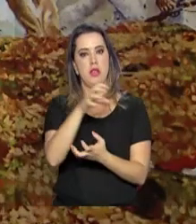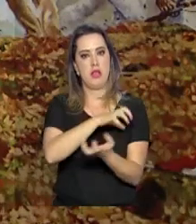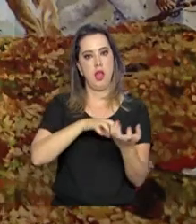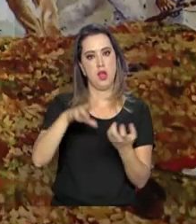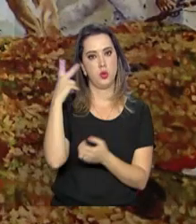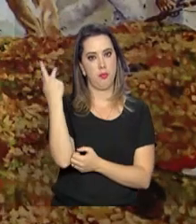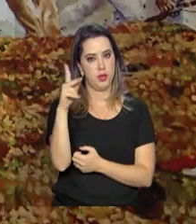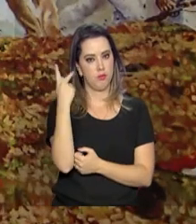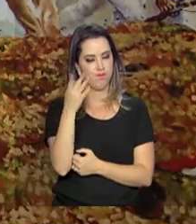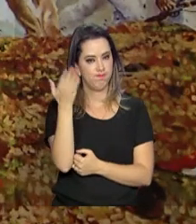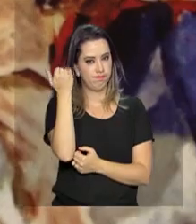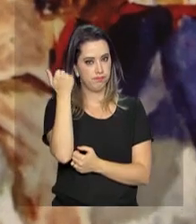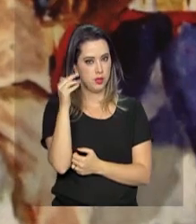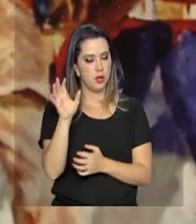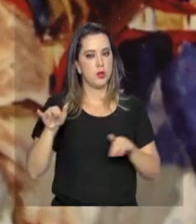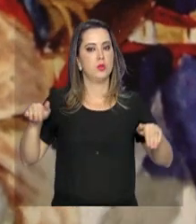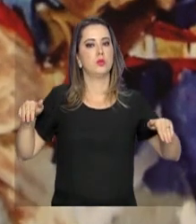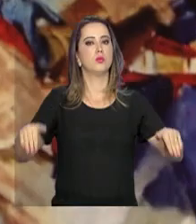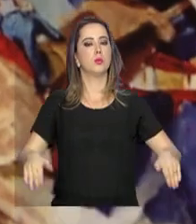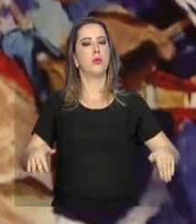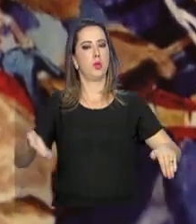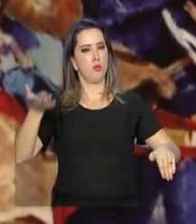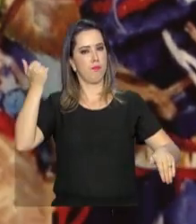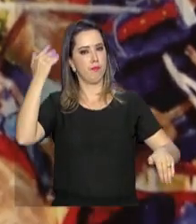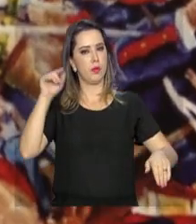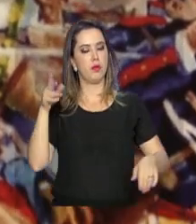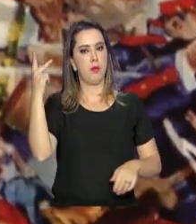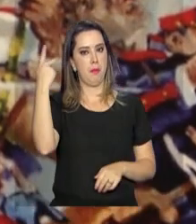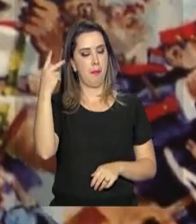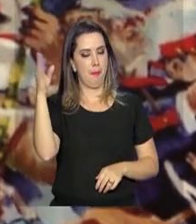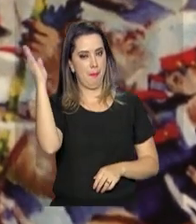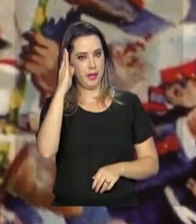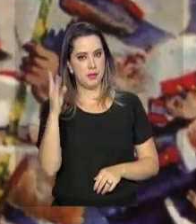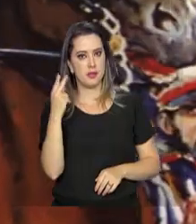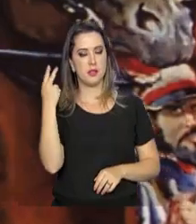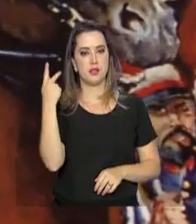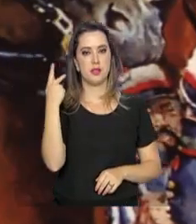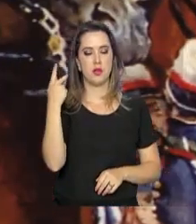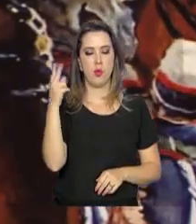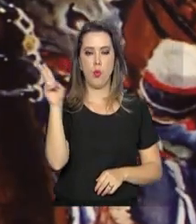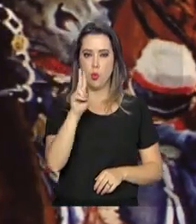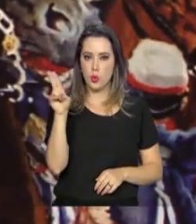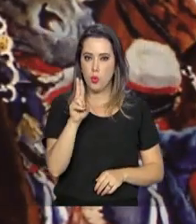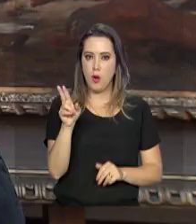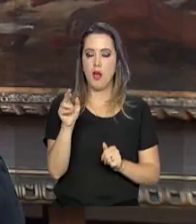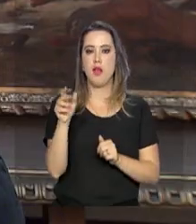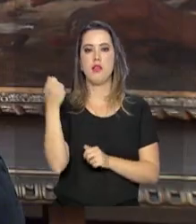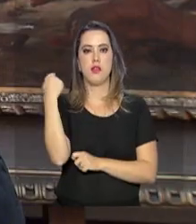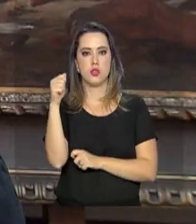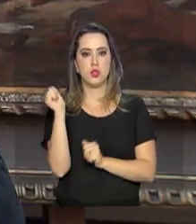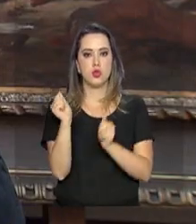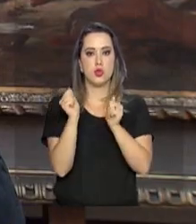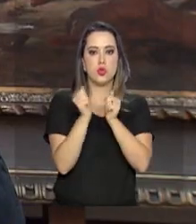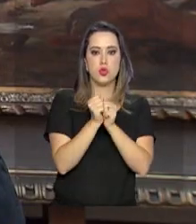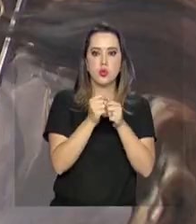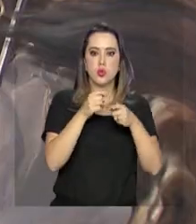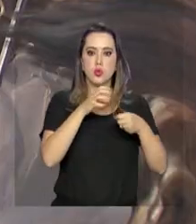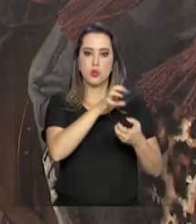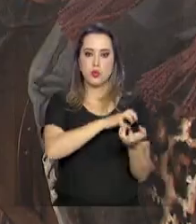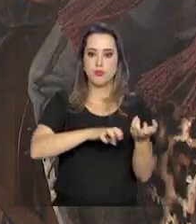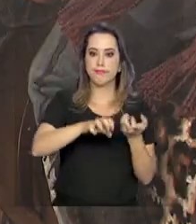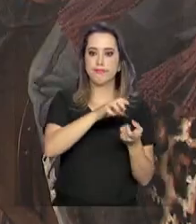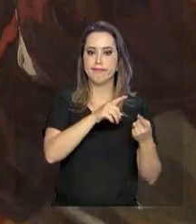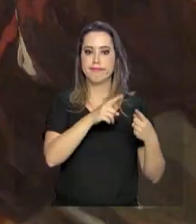paraguai na época do império brasil uruguai e argentina derrotaram juntos o exército paraguaio não há números precisos